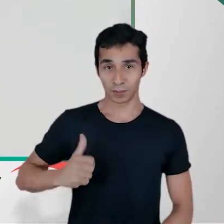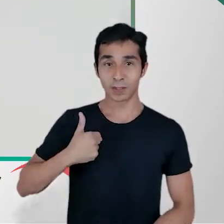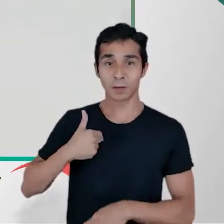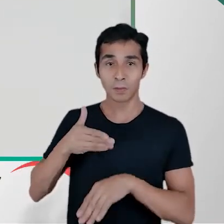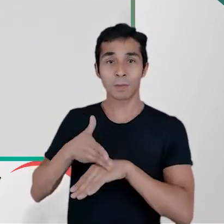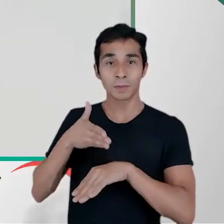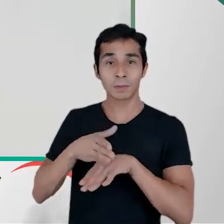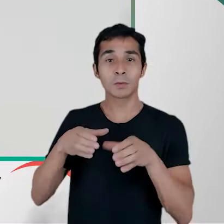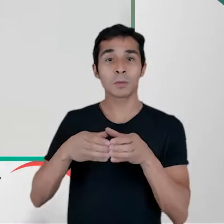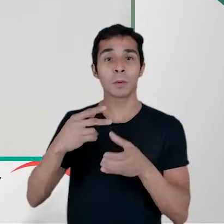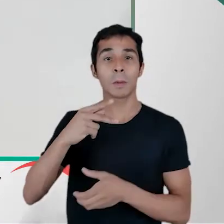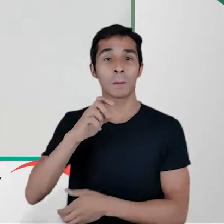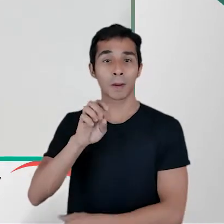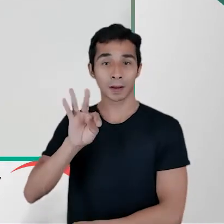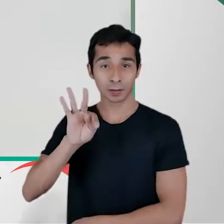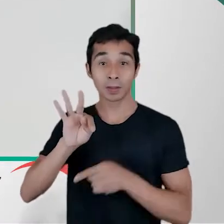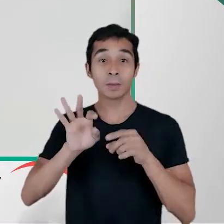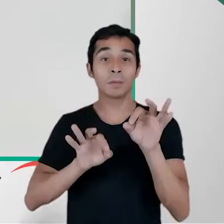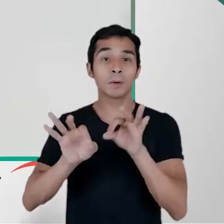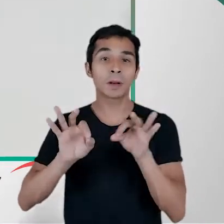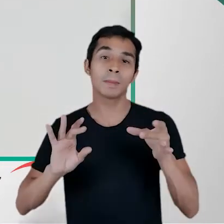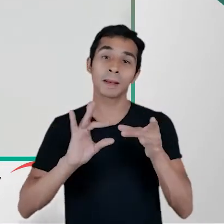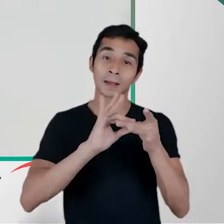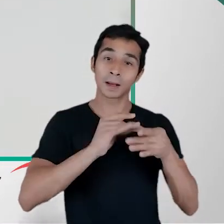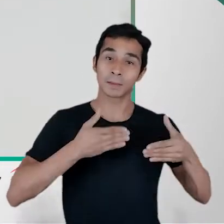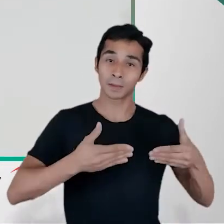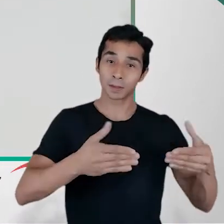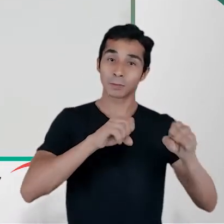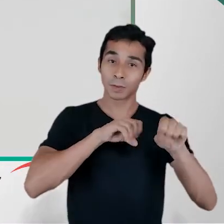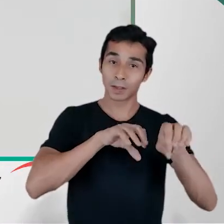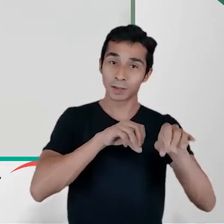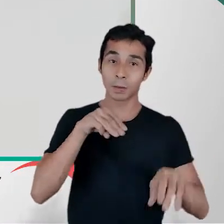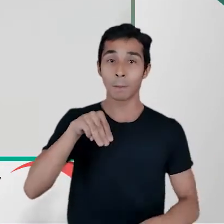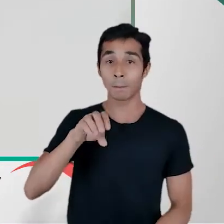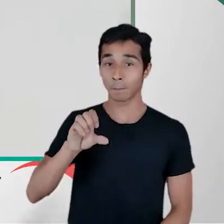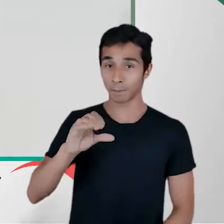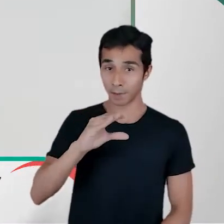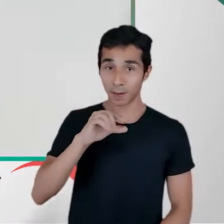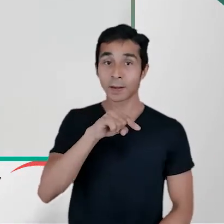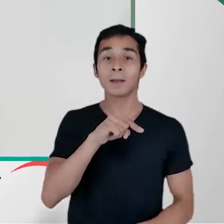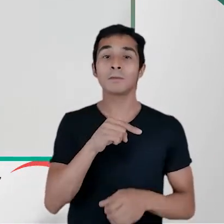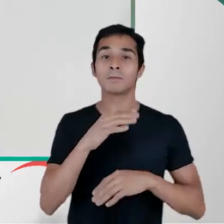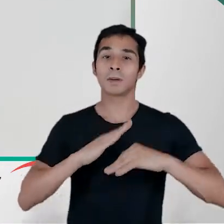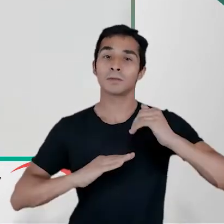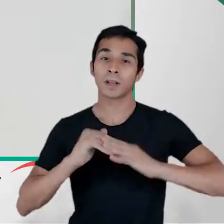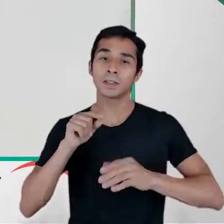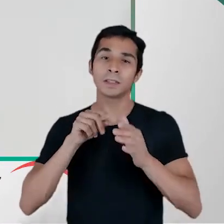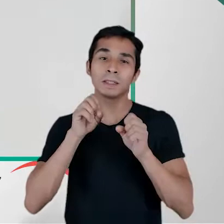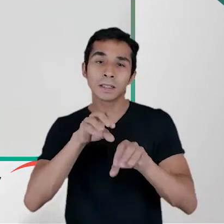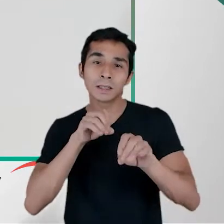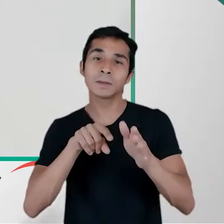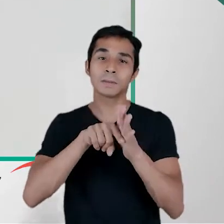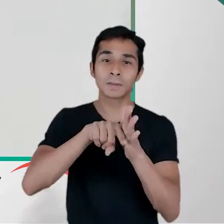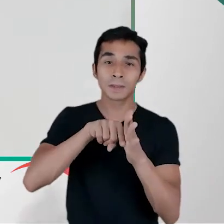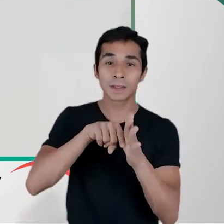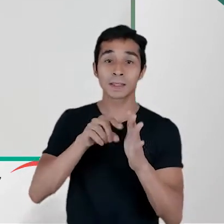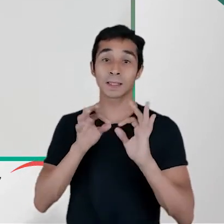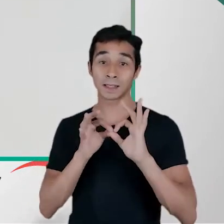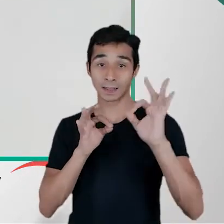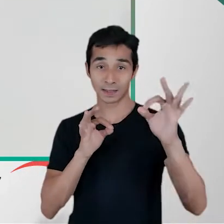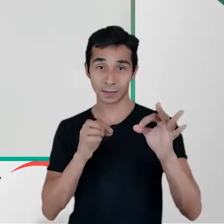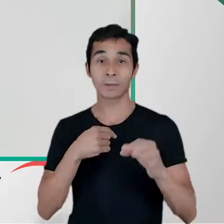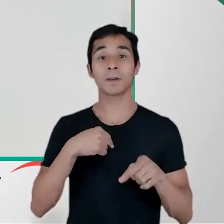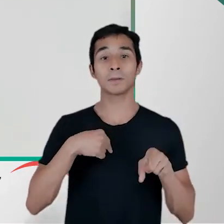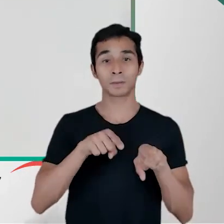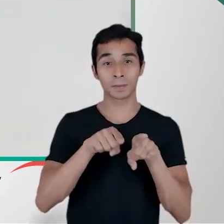um programa vinculado ao MEC que desenvolve atividades de ensino, pesquisa e extensão. Sou vice-presidente no Centro